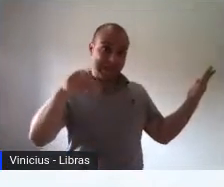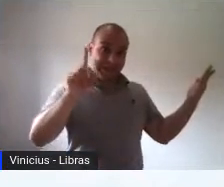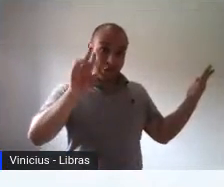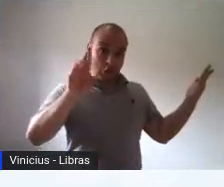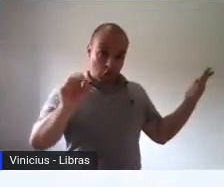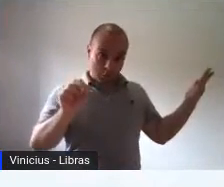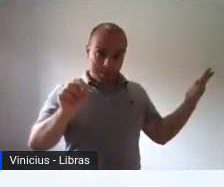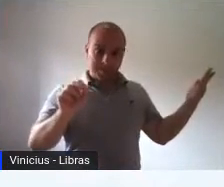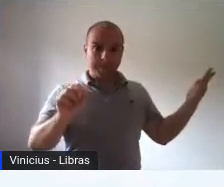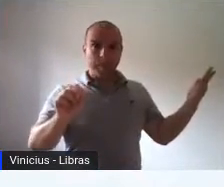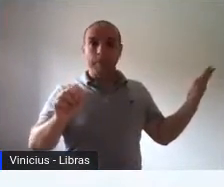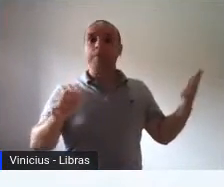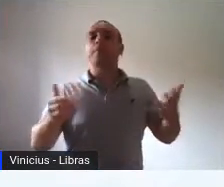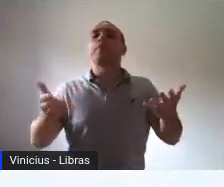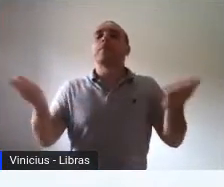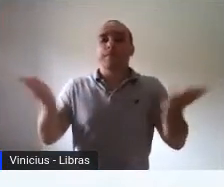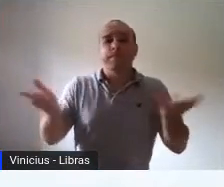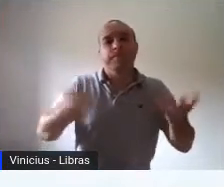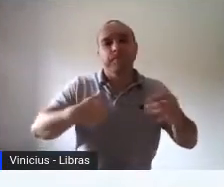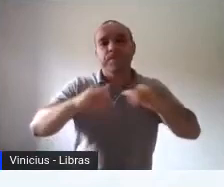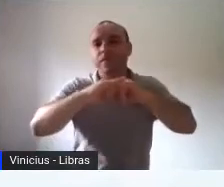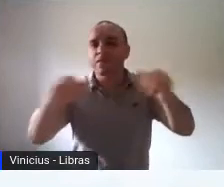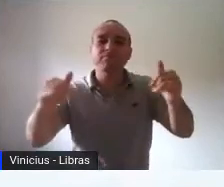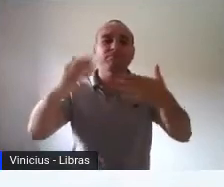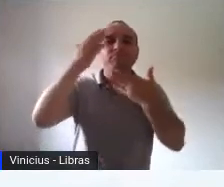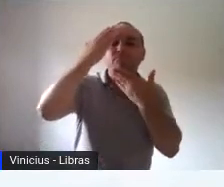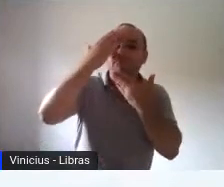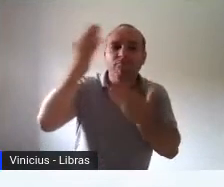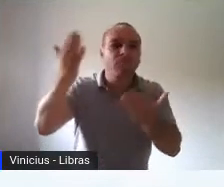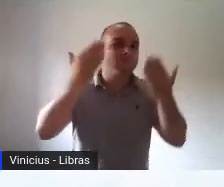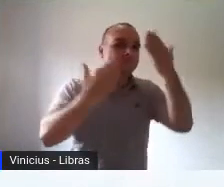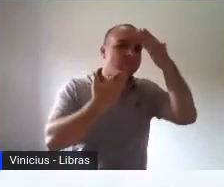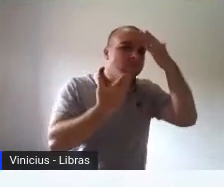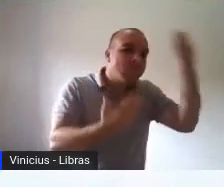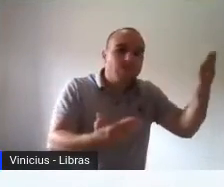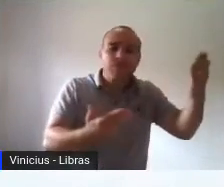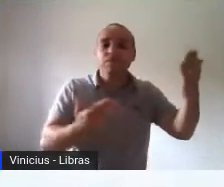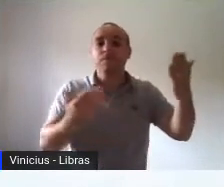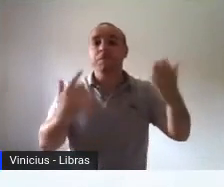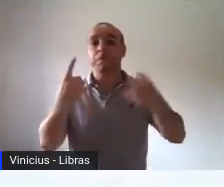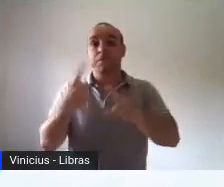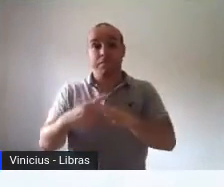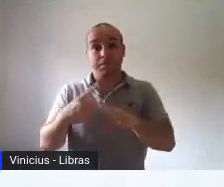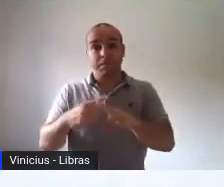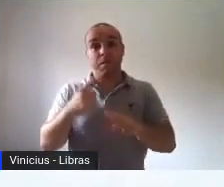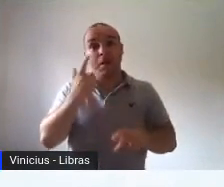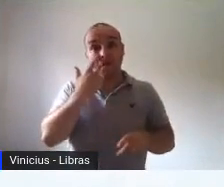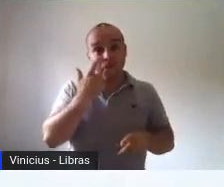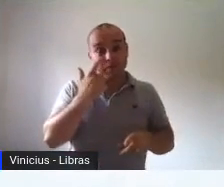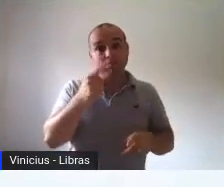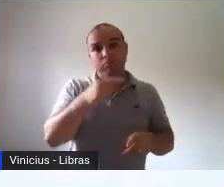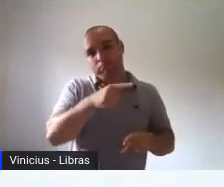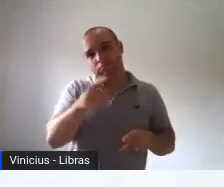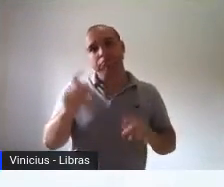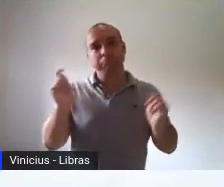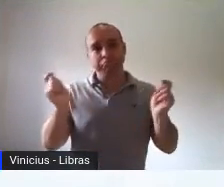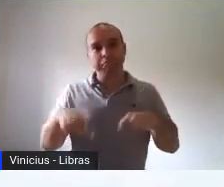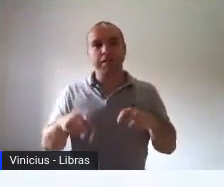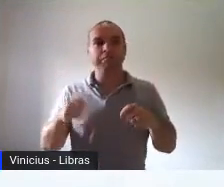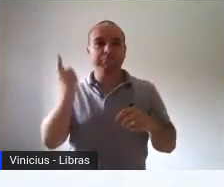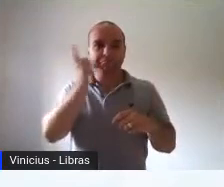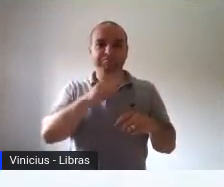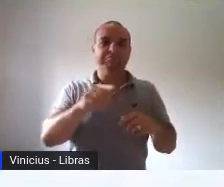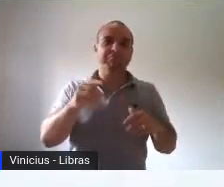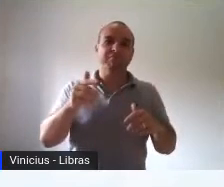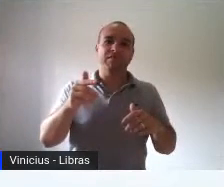esse 2021 aqui juntos, com certeza, você analisando os fatos para nós. A gente conta muito com a sua participação, que agrega muito